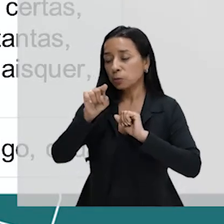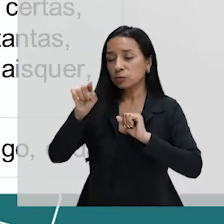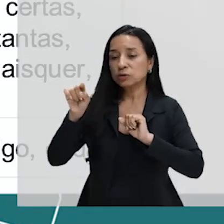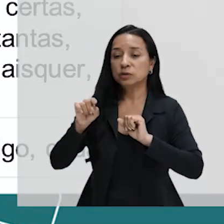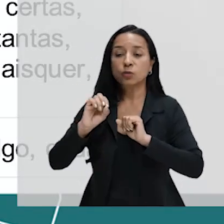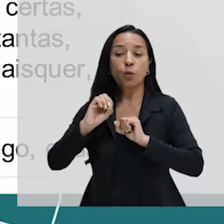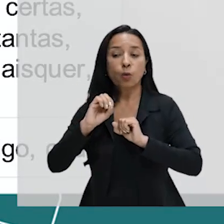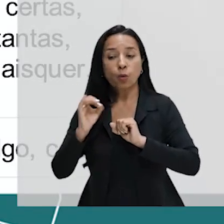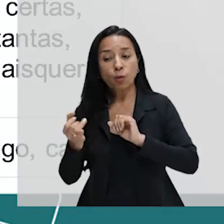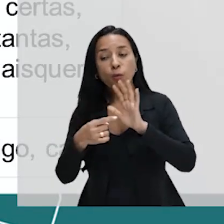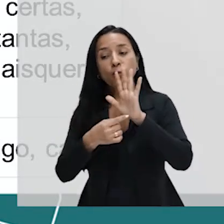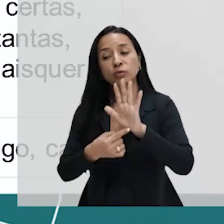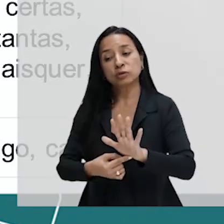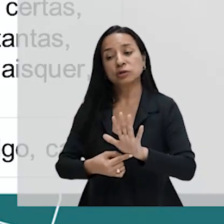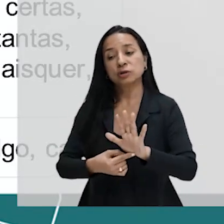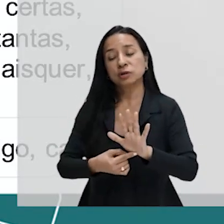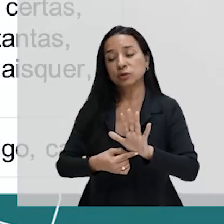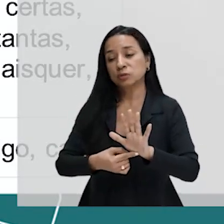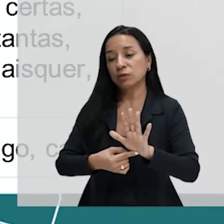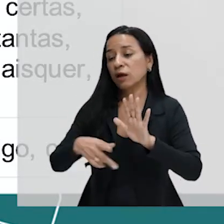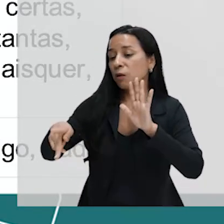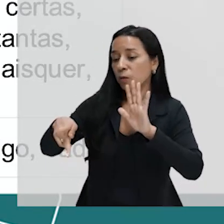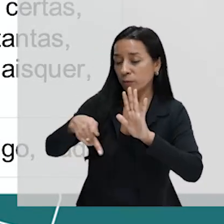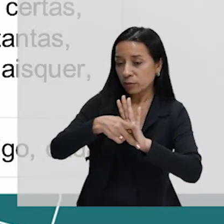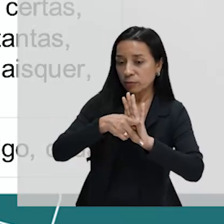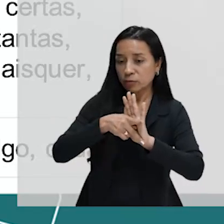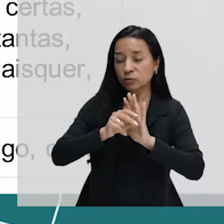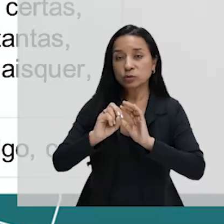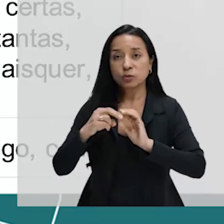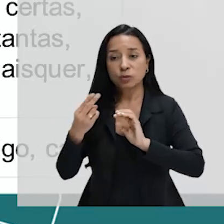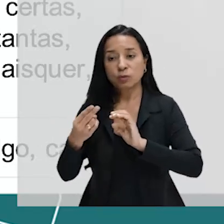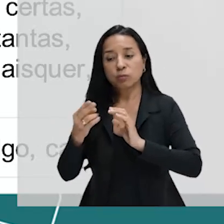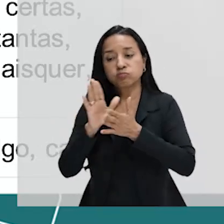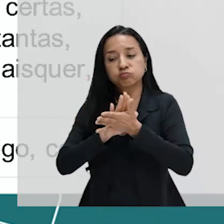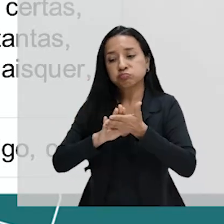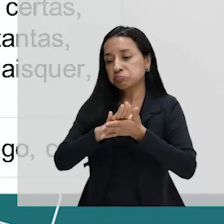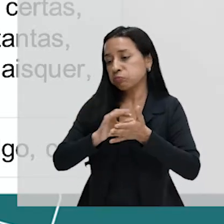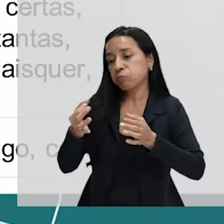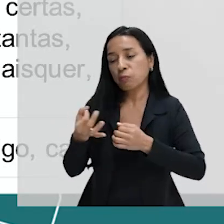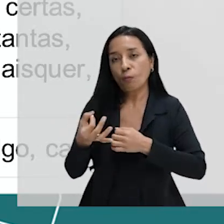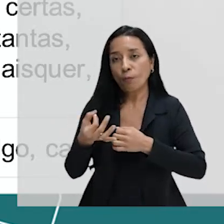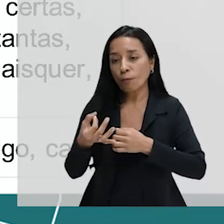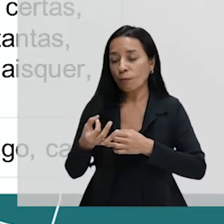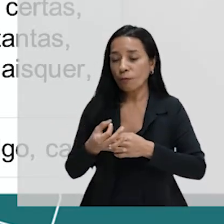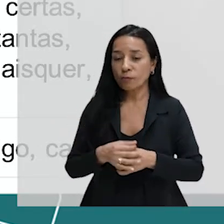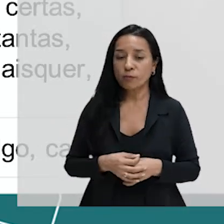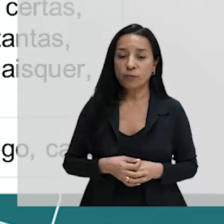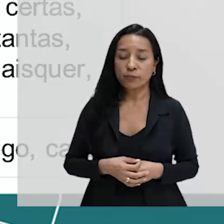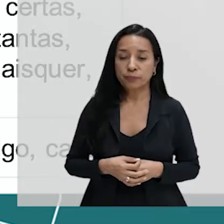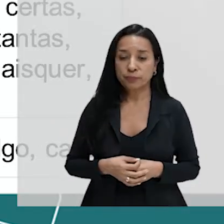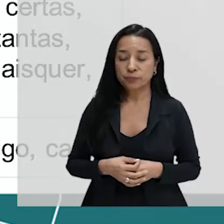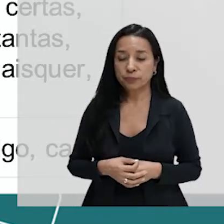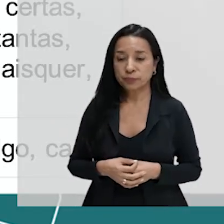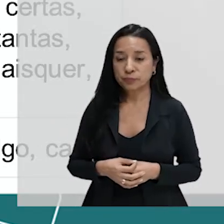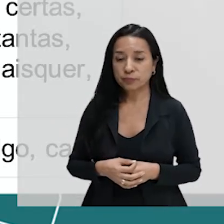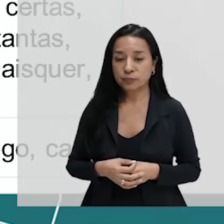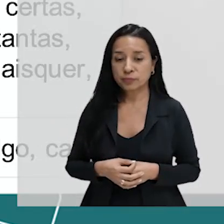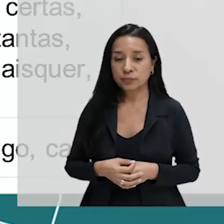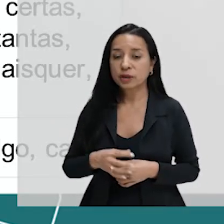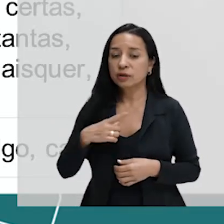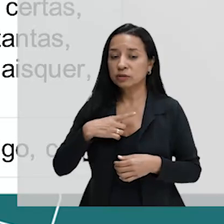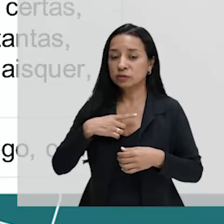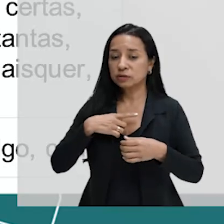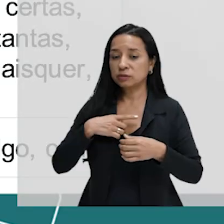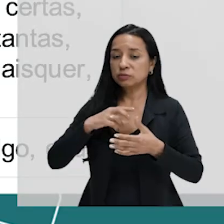que não está definindo, né? Então, aqui nós temos o quadro dos pronomes indefinidos. E aí, ó, nós temos os